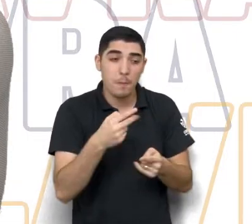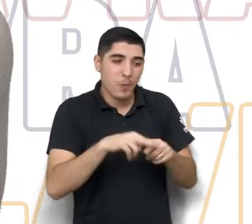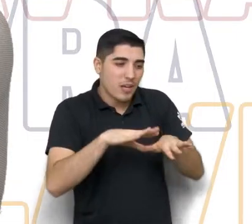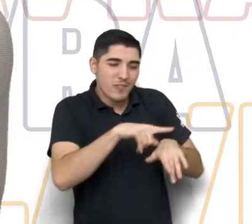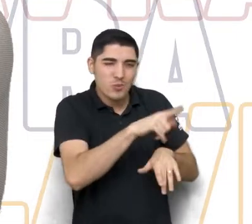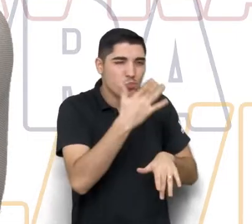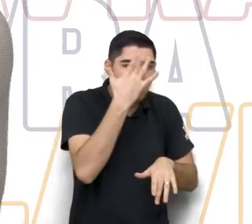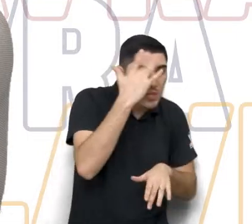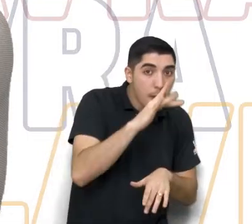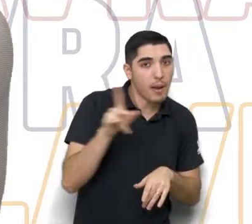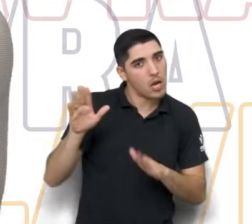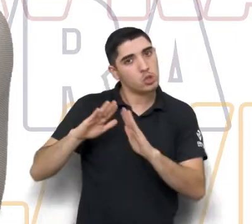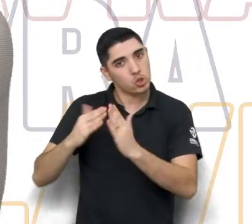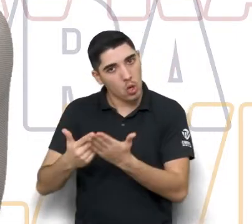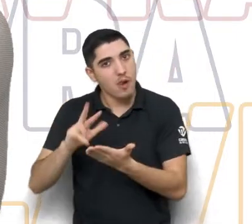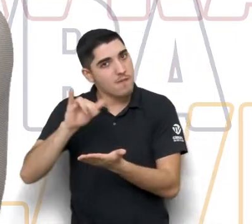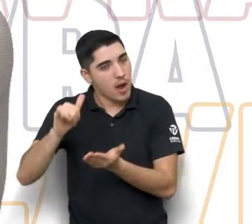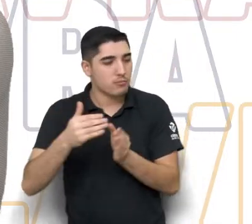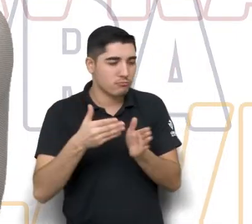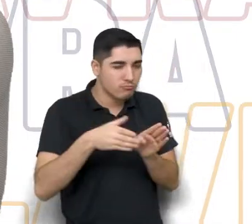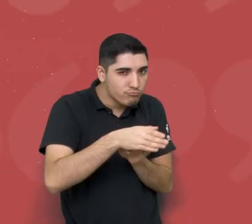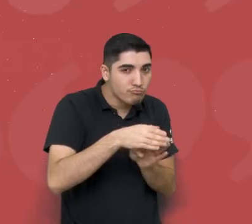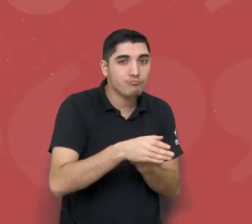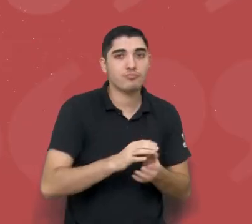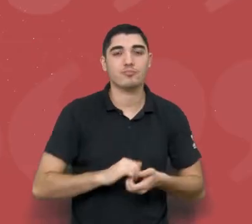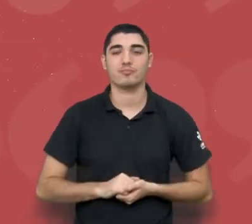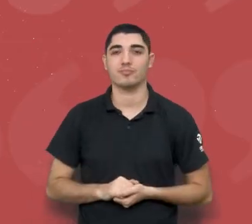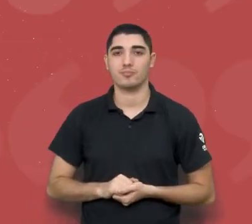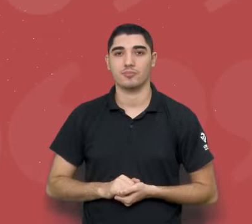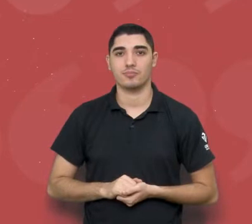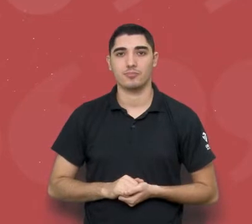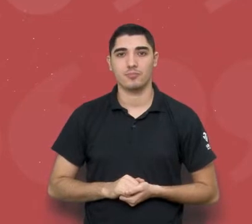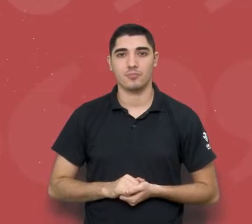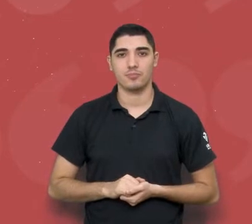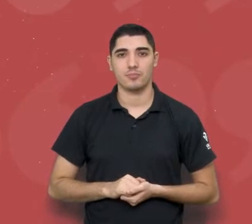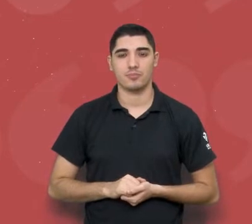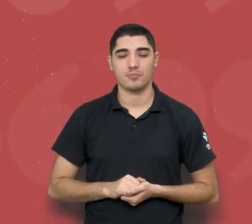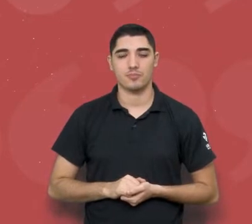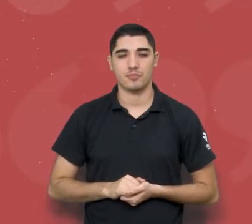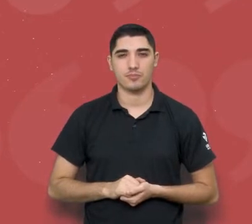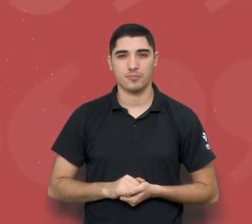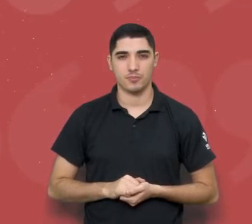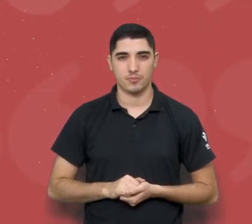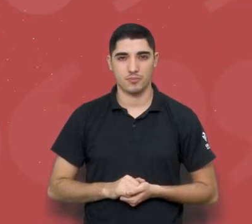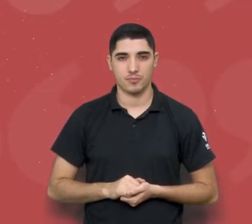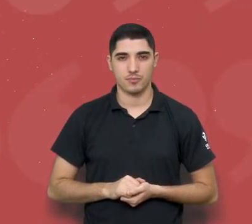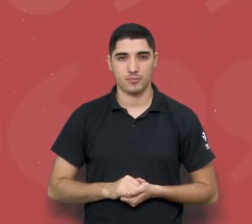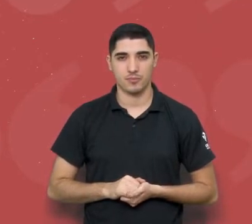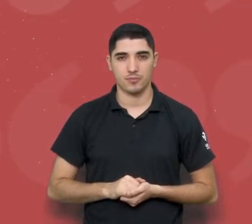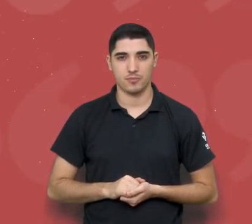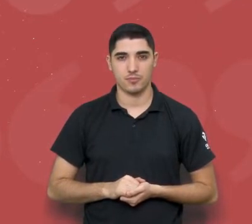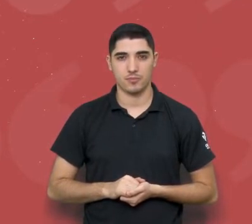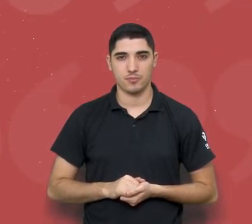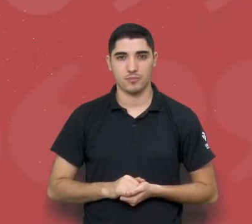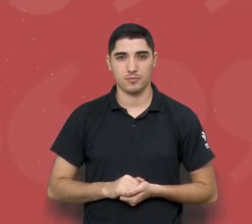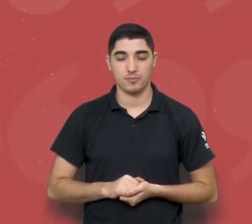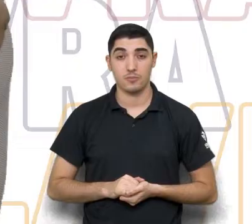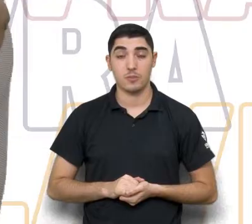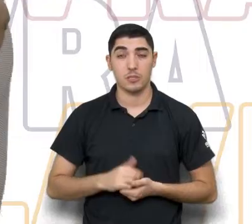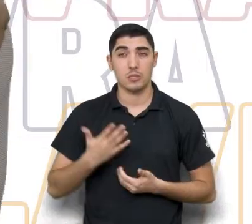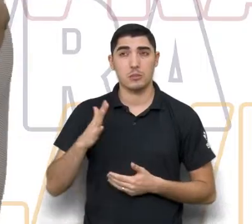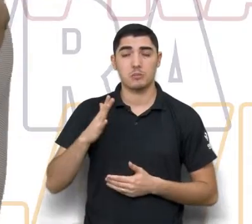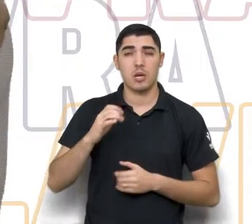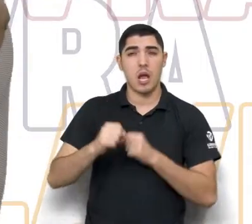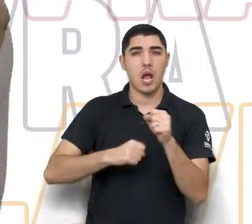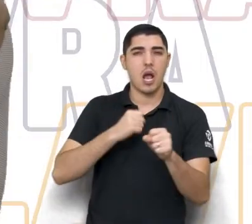aparar as arestas, mas tudo começa em casa. Quando você decidiu fazer interferência poética nas ruas?